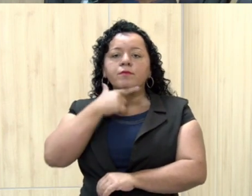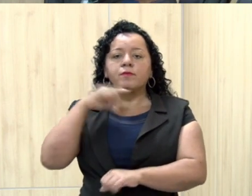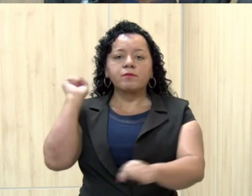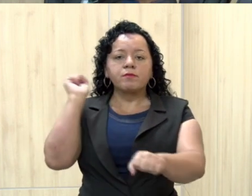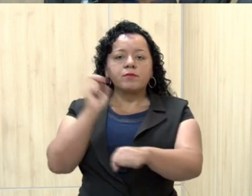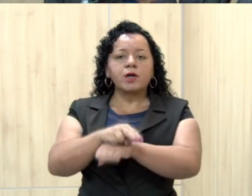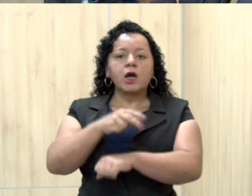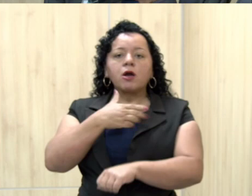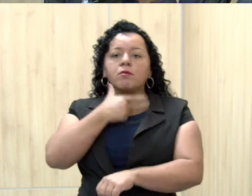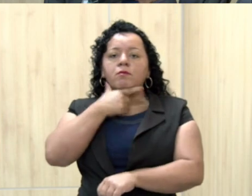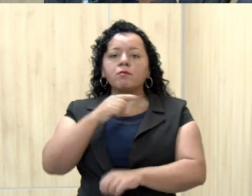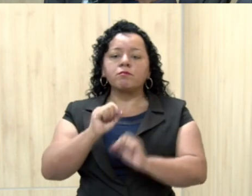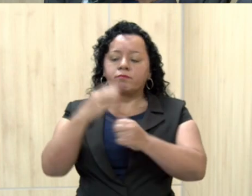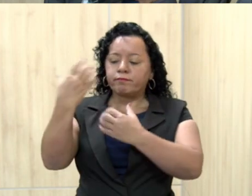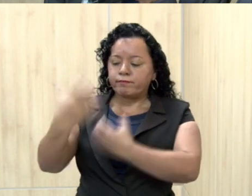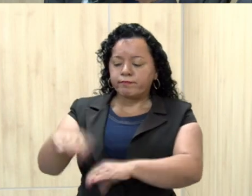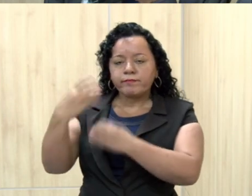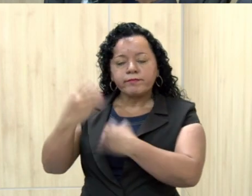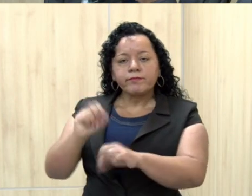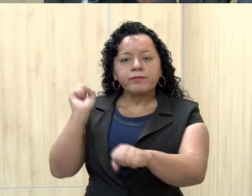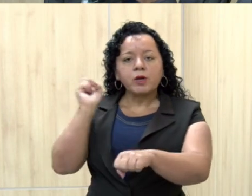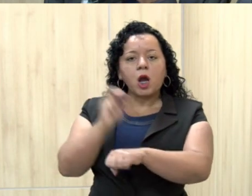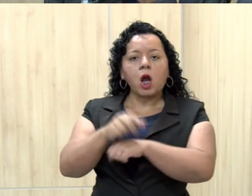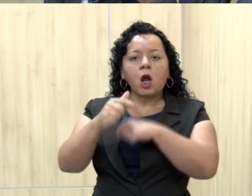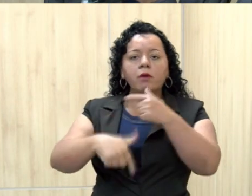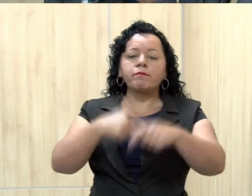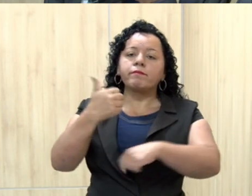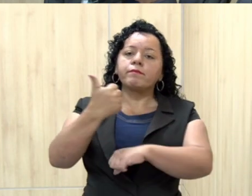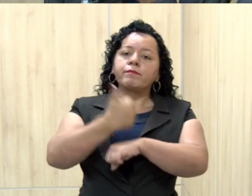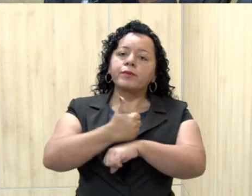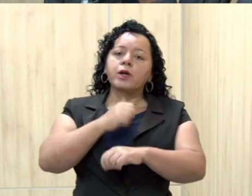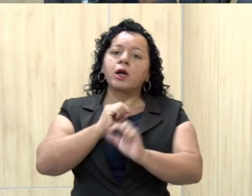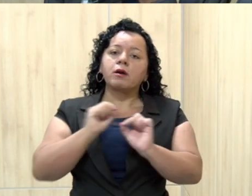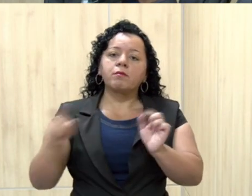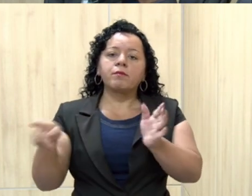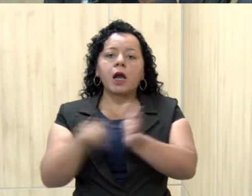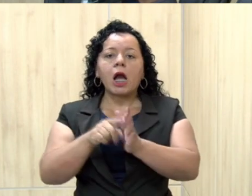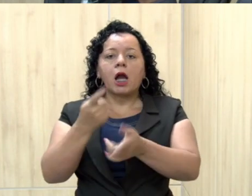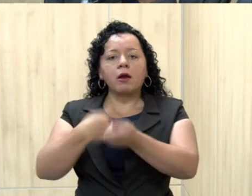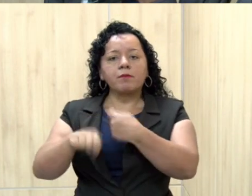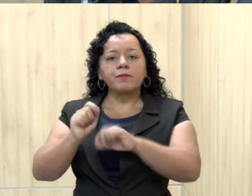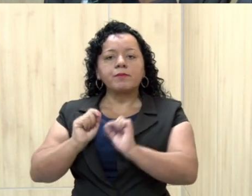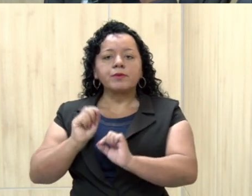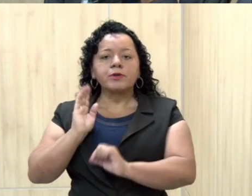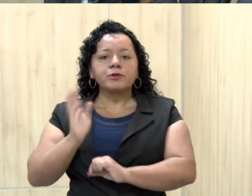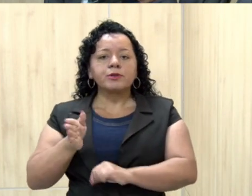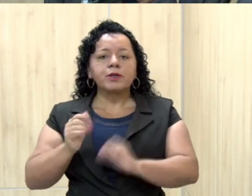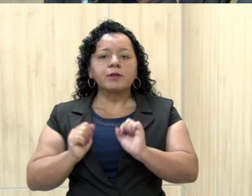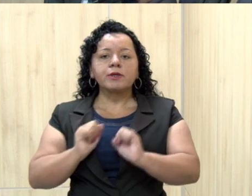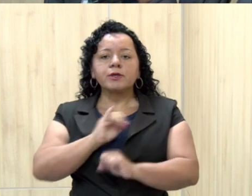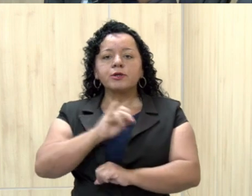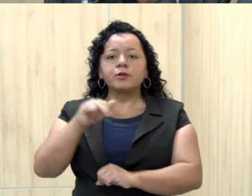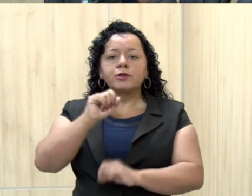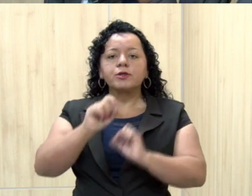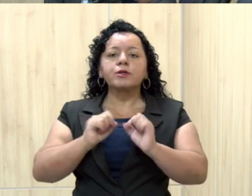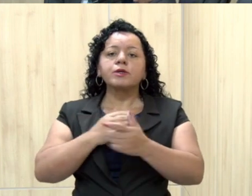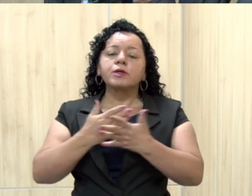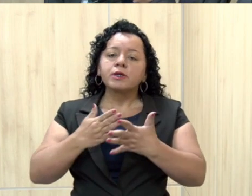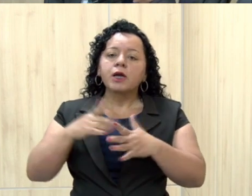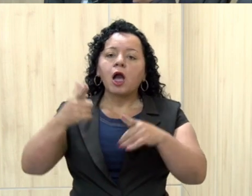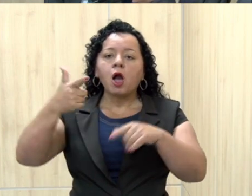oferecidas no concurso público para provimento de cargos e empregos pouco da administração pública direta e indireta e quaisquer outros